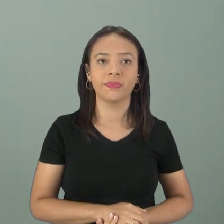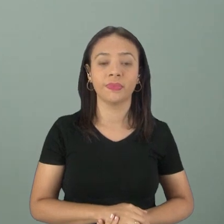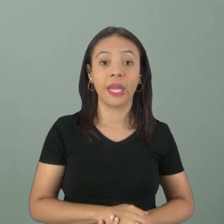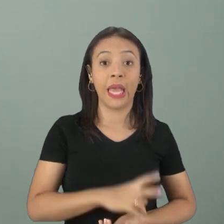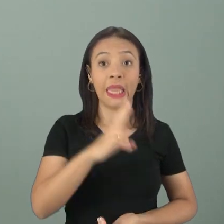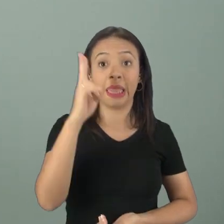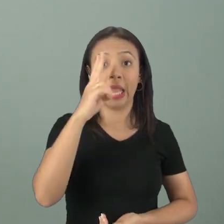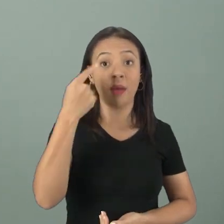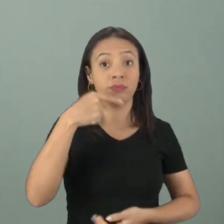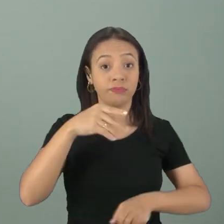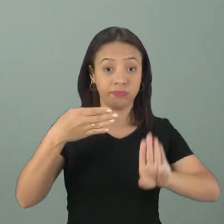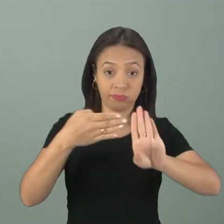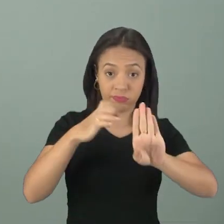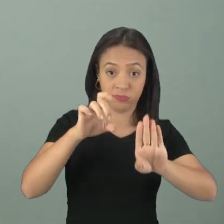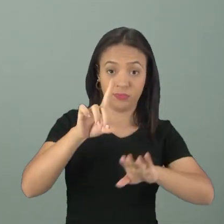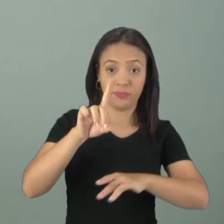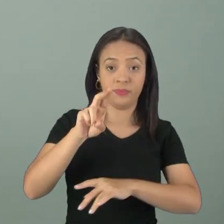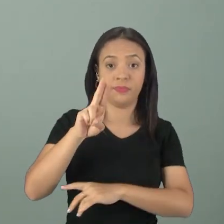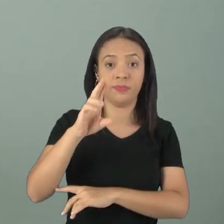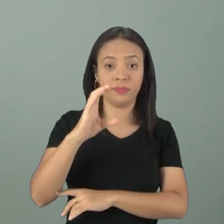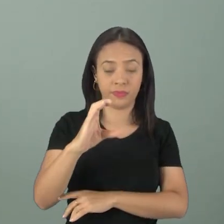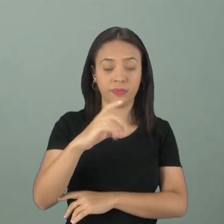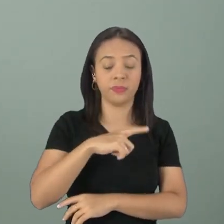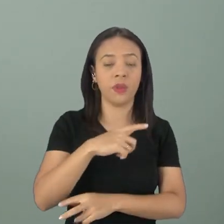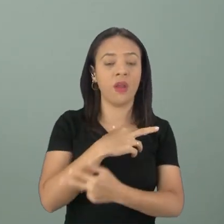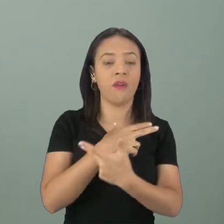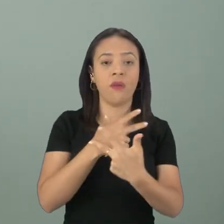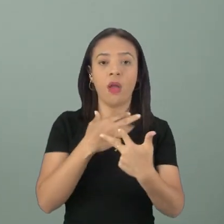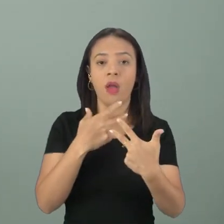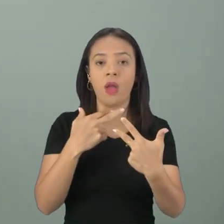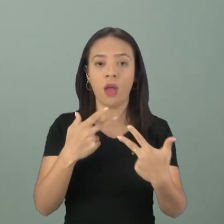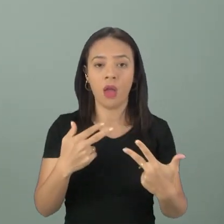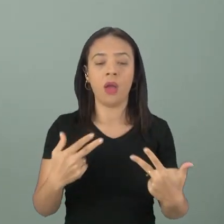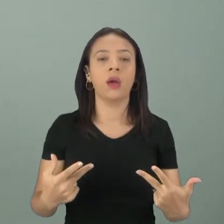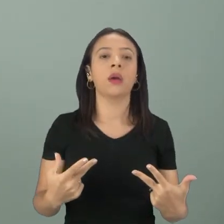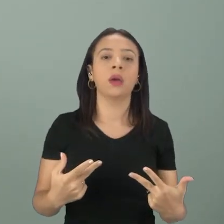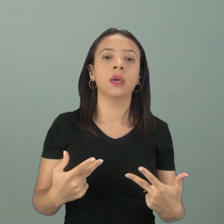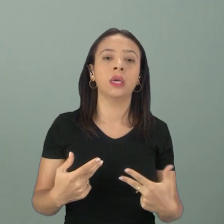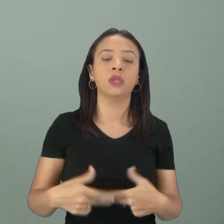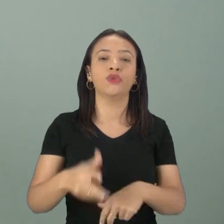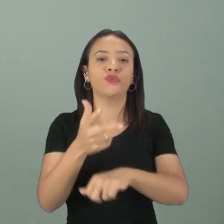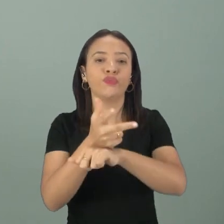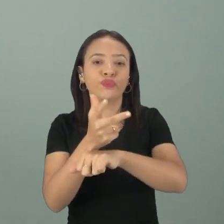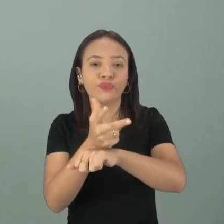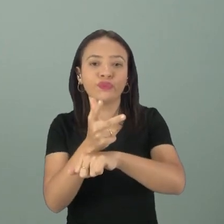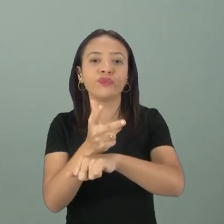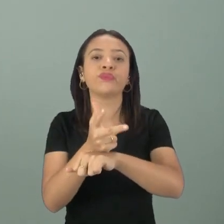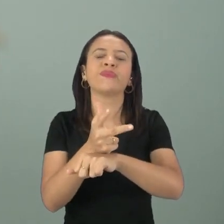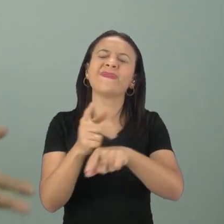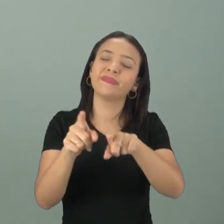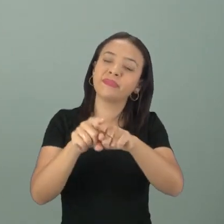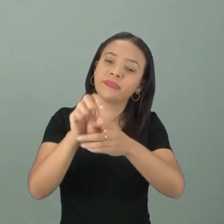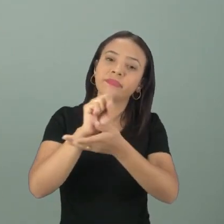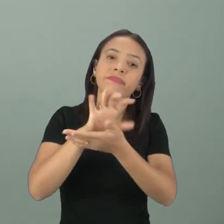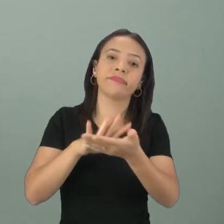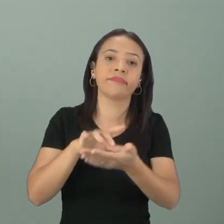Não esqueçam de visitar a plataforma Eduque, tá bom? Lá vai ter vários vídeos,